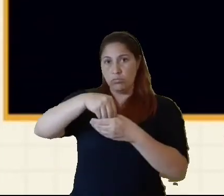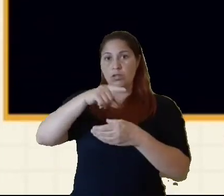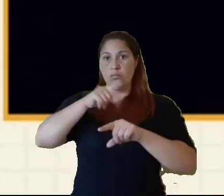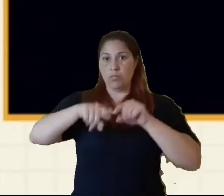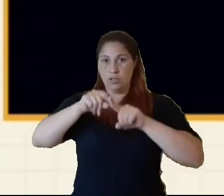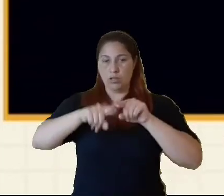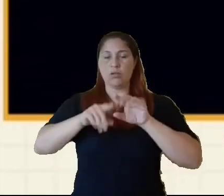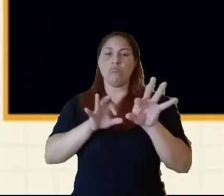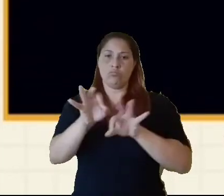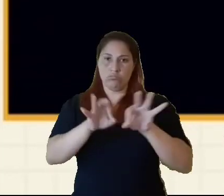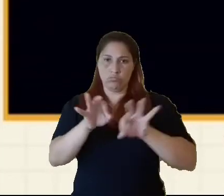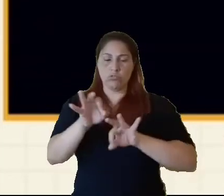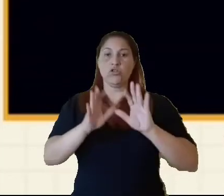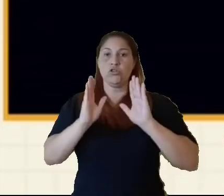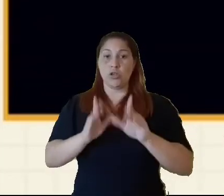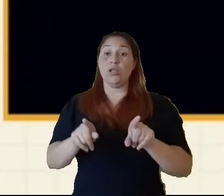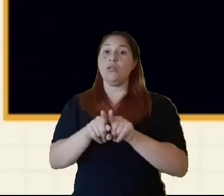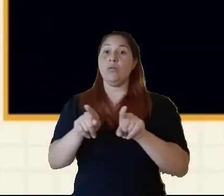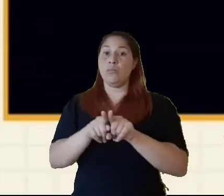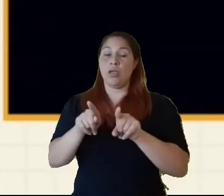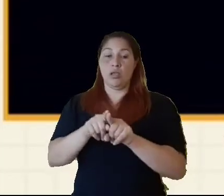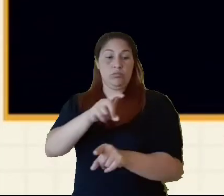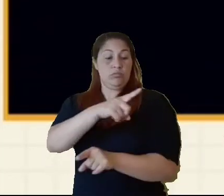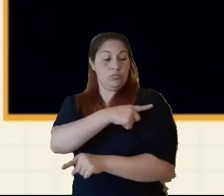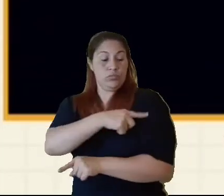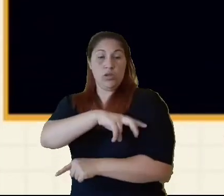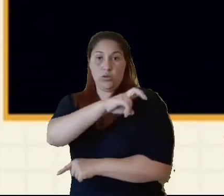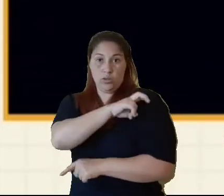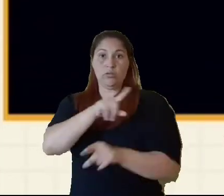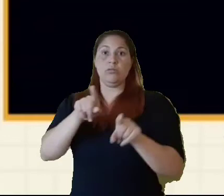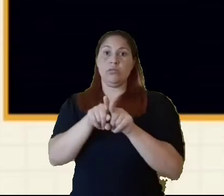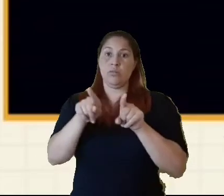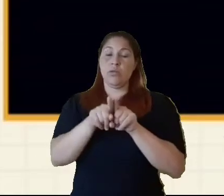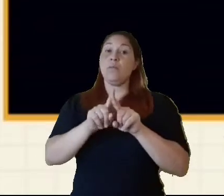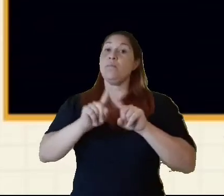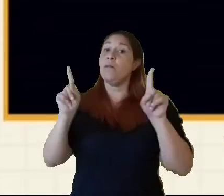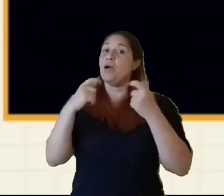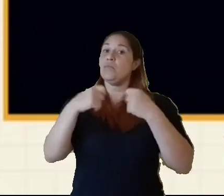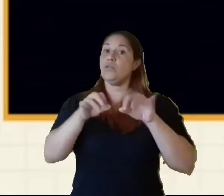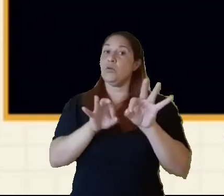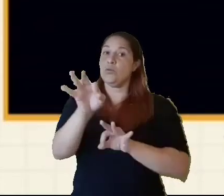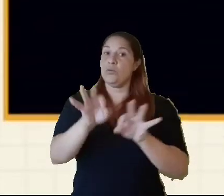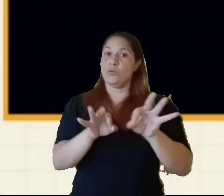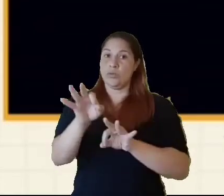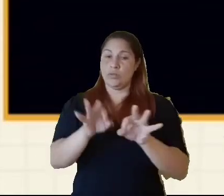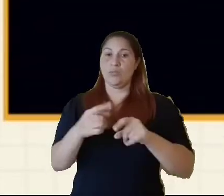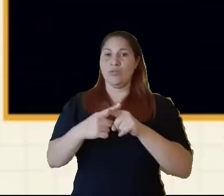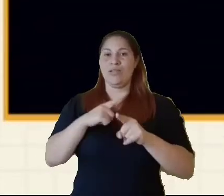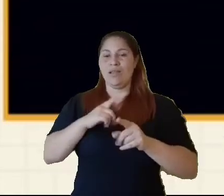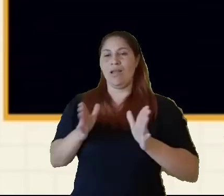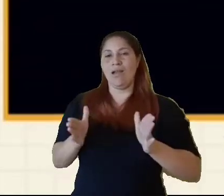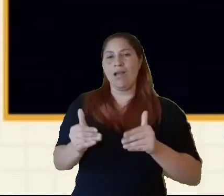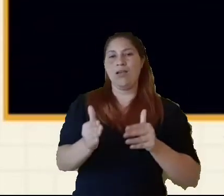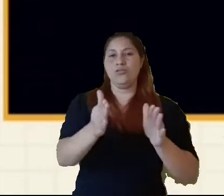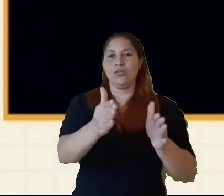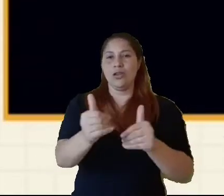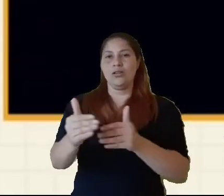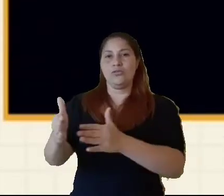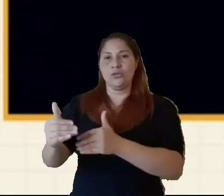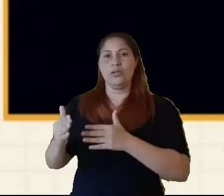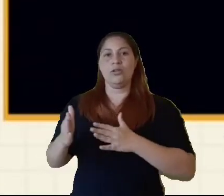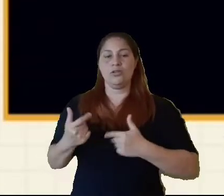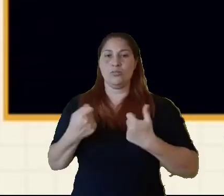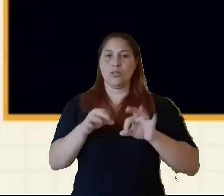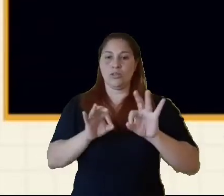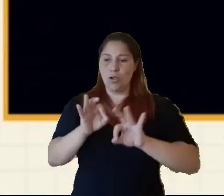ali, tá bem organizadinho. E já chegou do fundamental também, mas a gente precisa organizar. As caixas chegaram todas